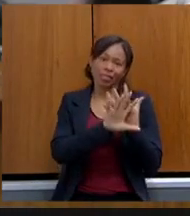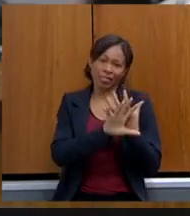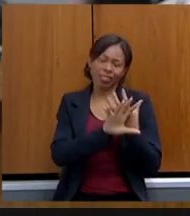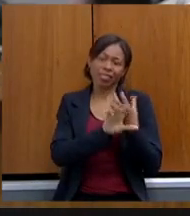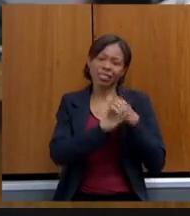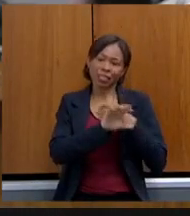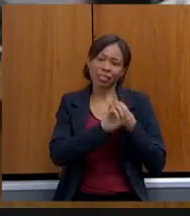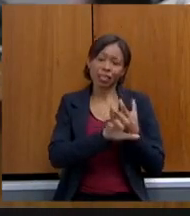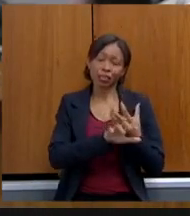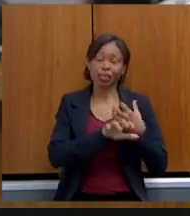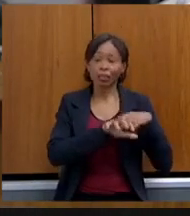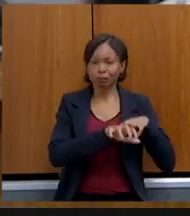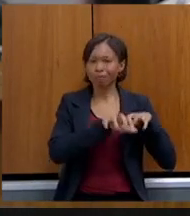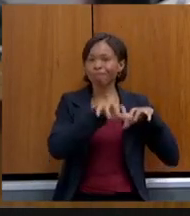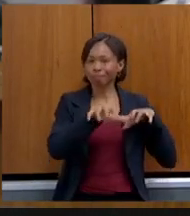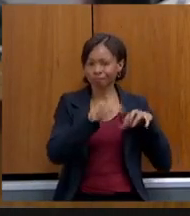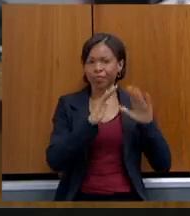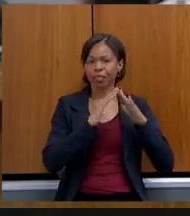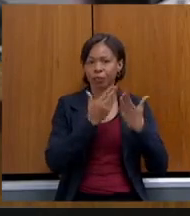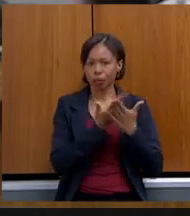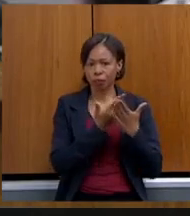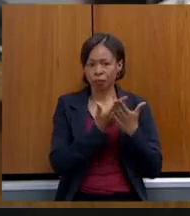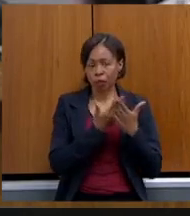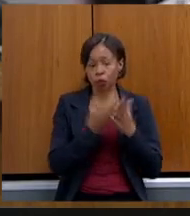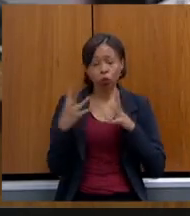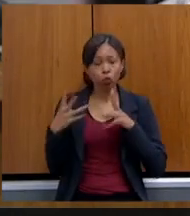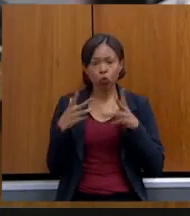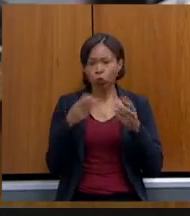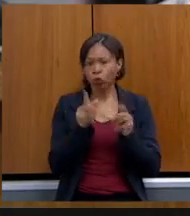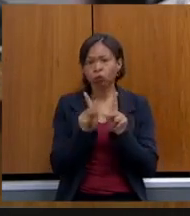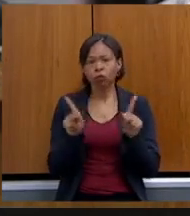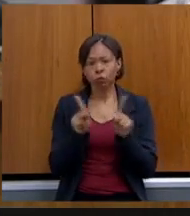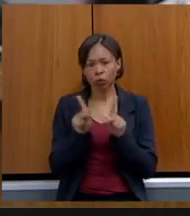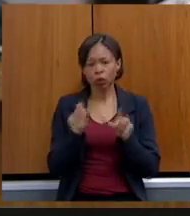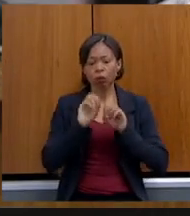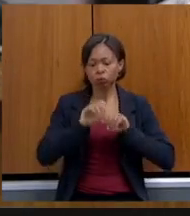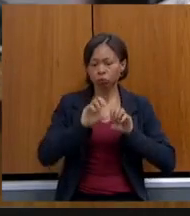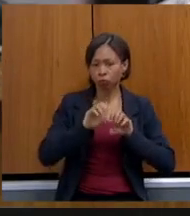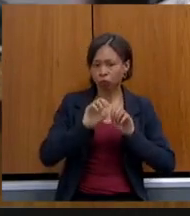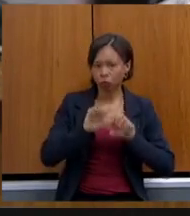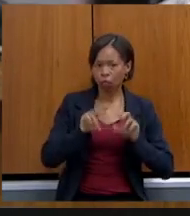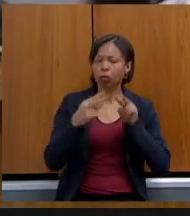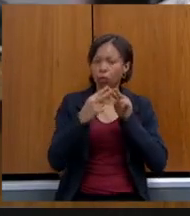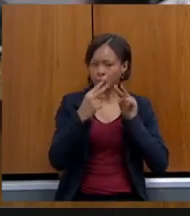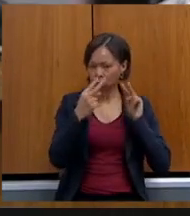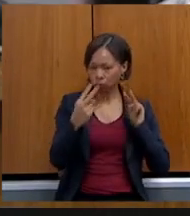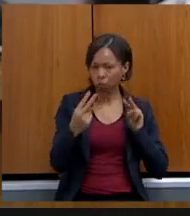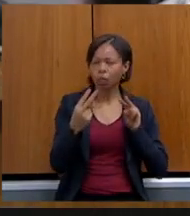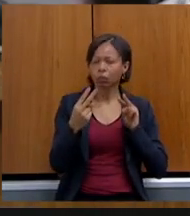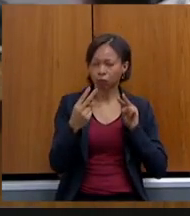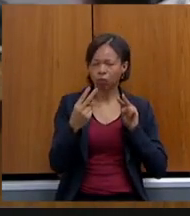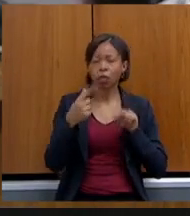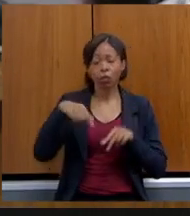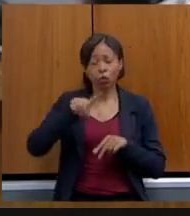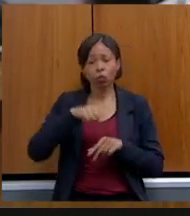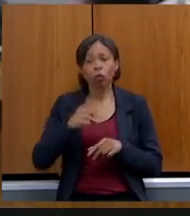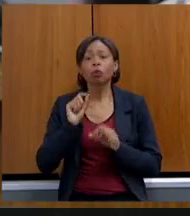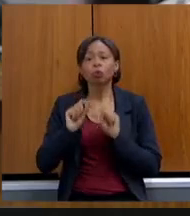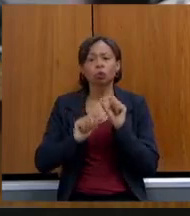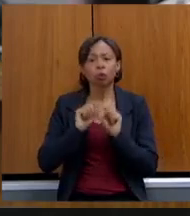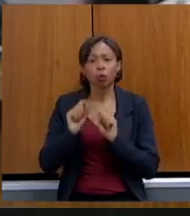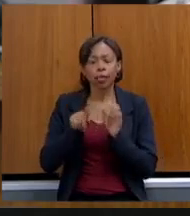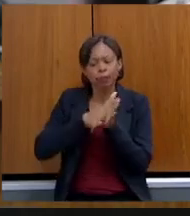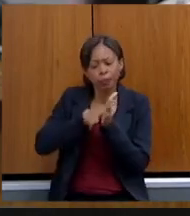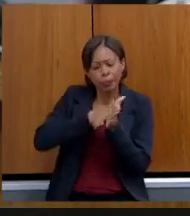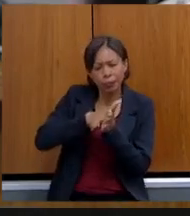professores seguiram não atendimento integralmente remoto aos estudantes né tivemos o cuidado Deputado de fazer uma